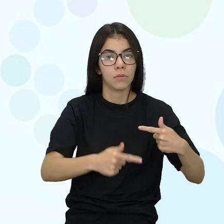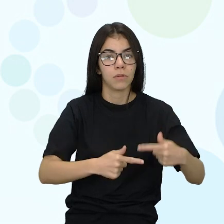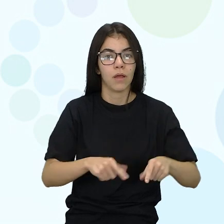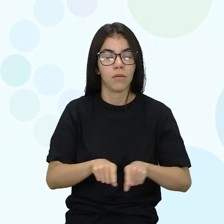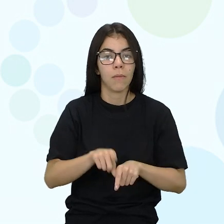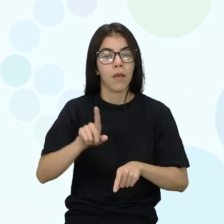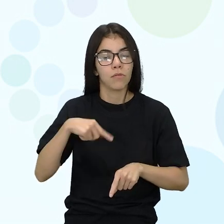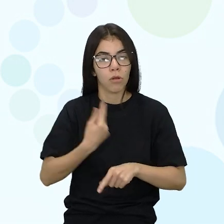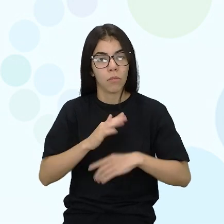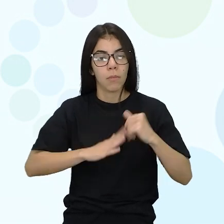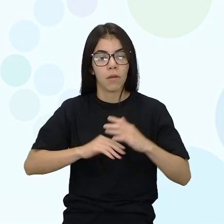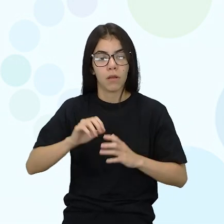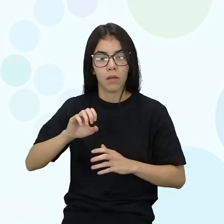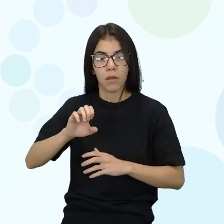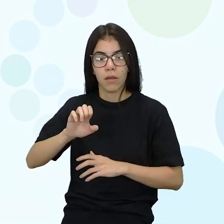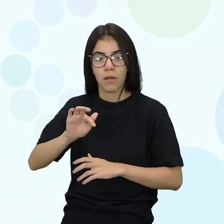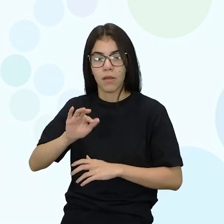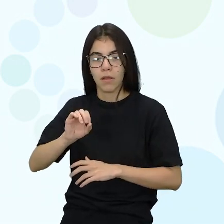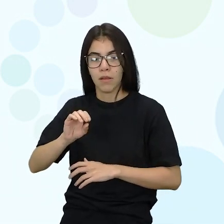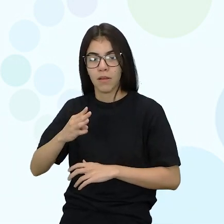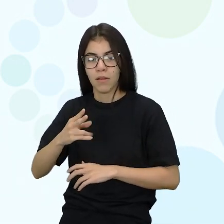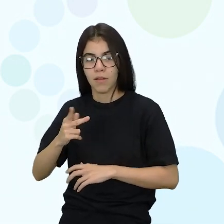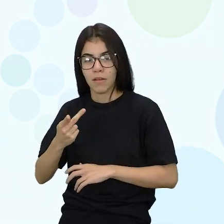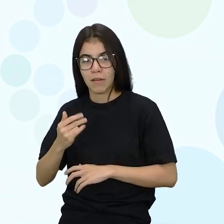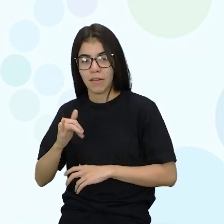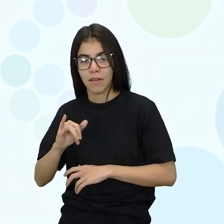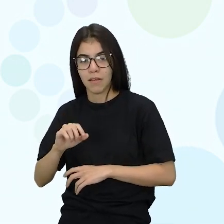com a habilidade